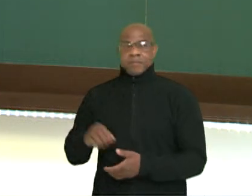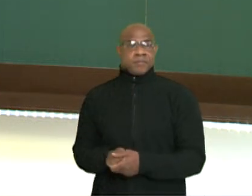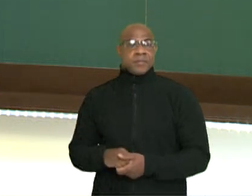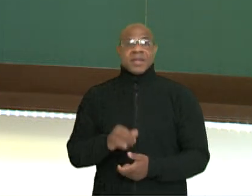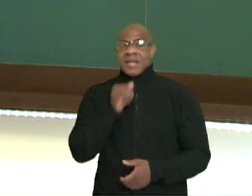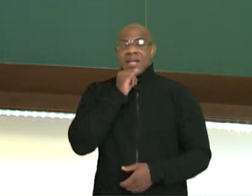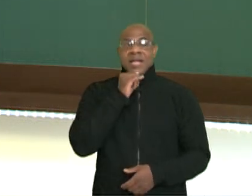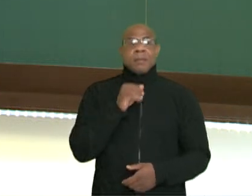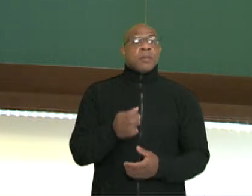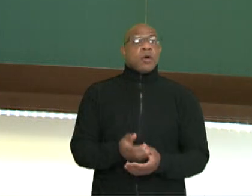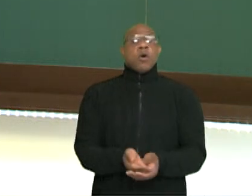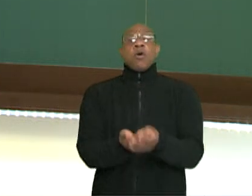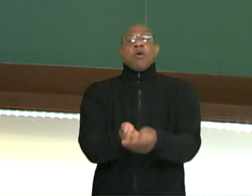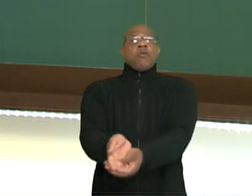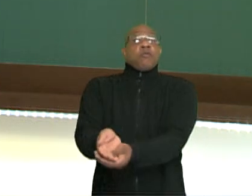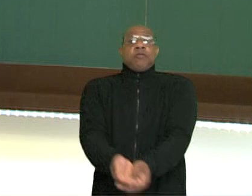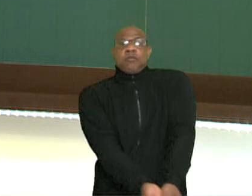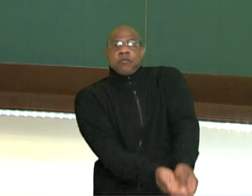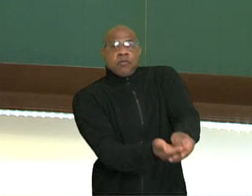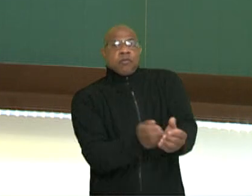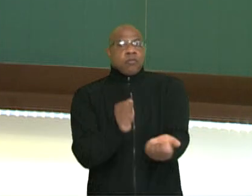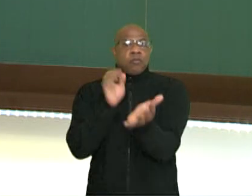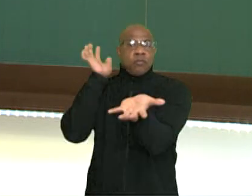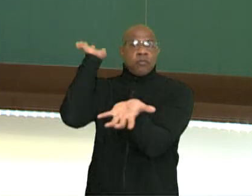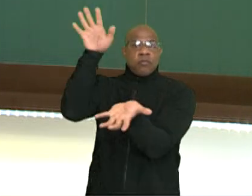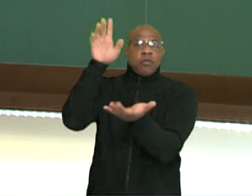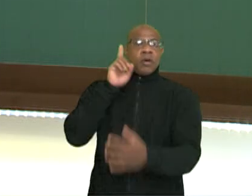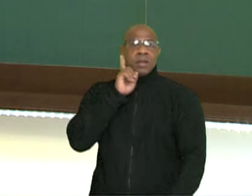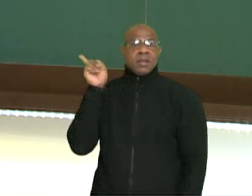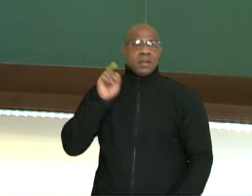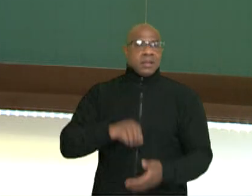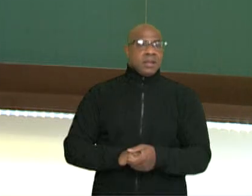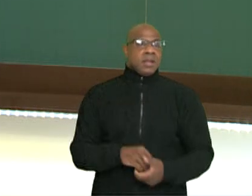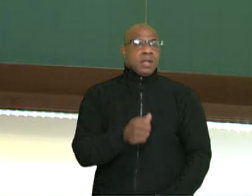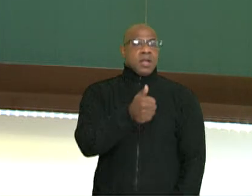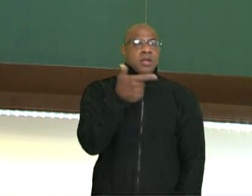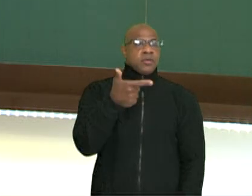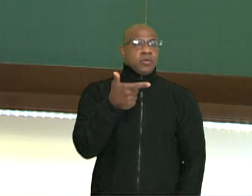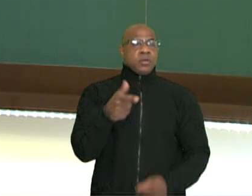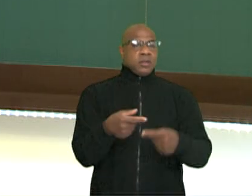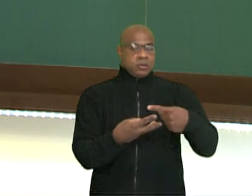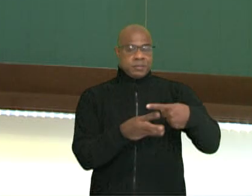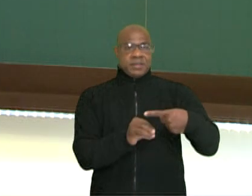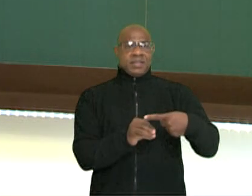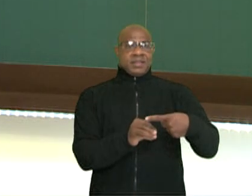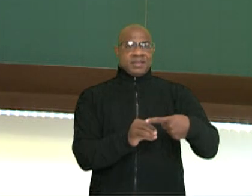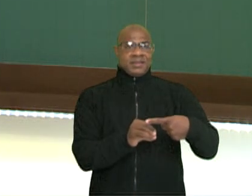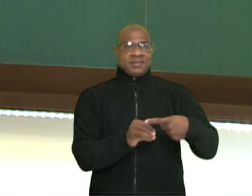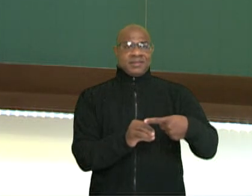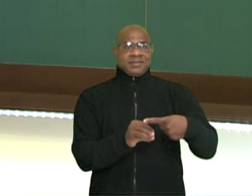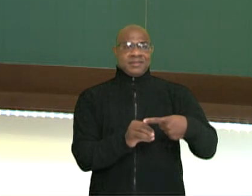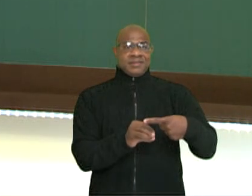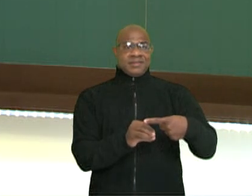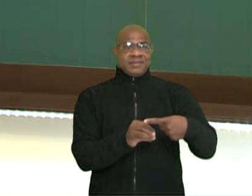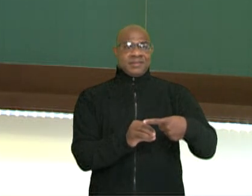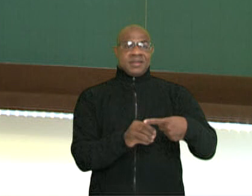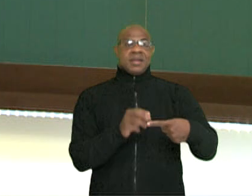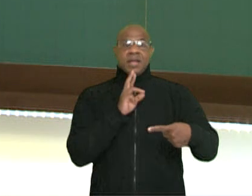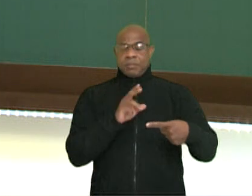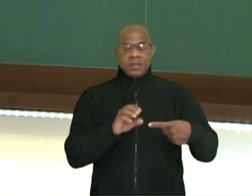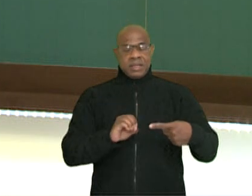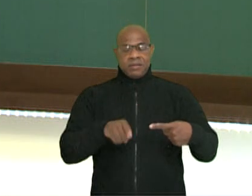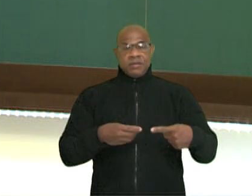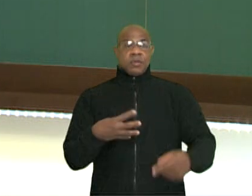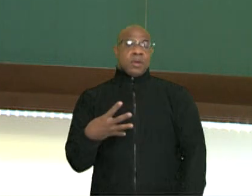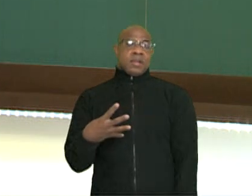vôlei, da onde que vem esse 40%? 12 sobre 30, ó. 12 sobre 30 é 0,4. 0,4 é a